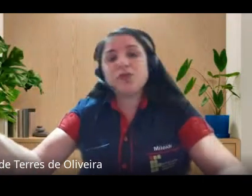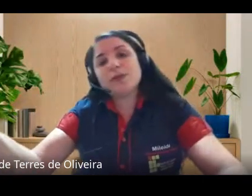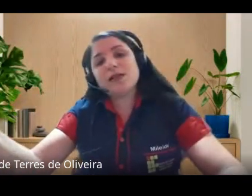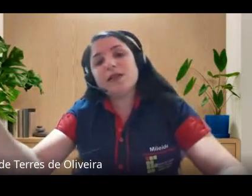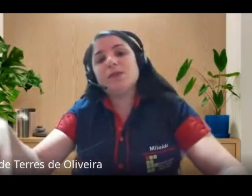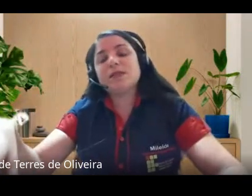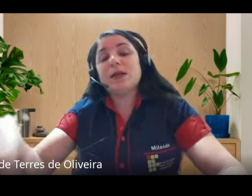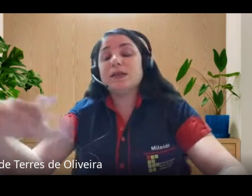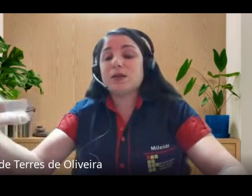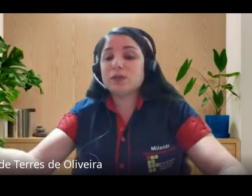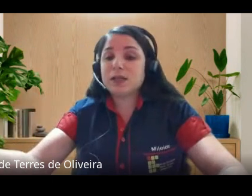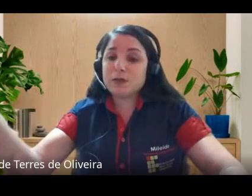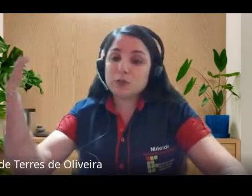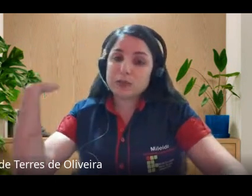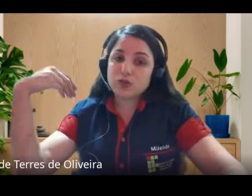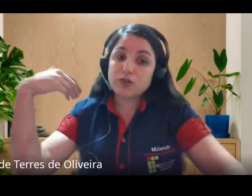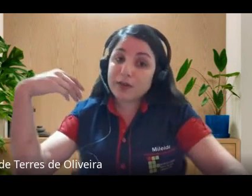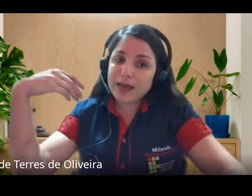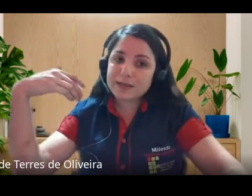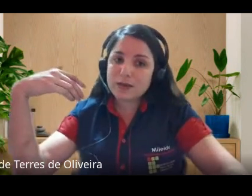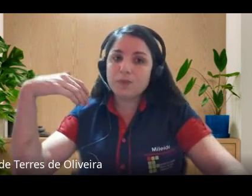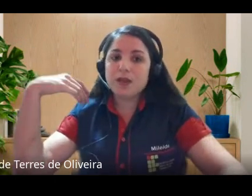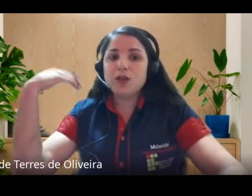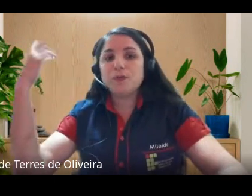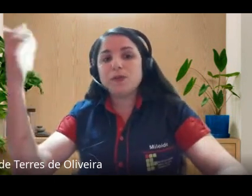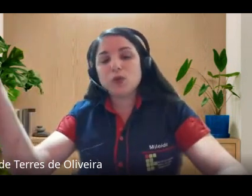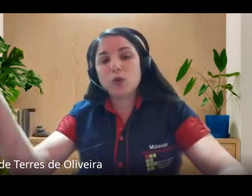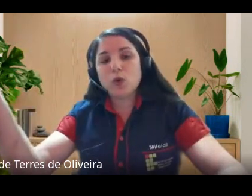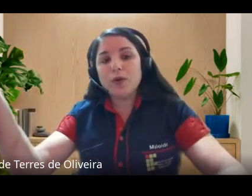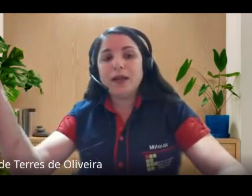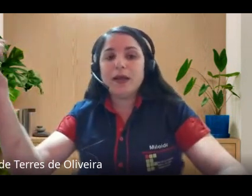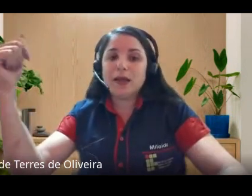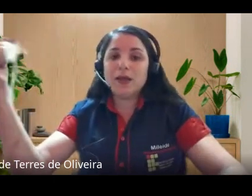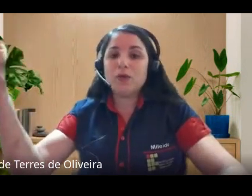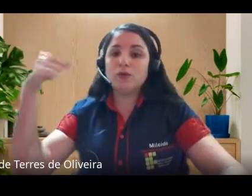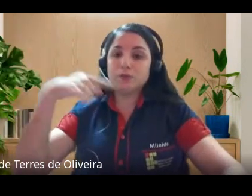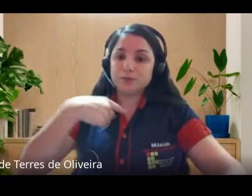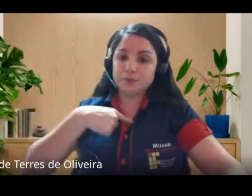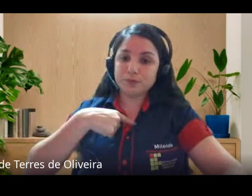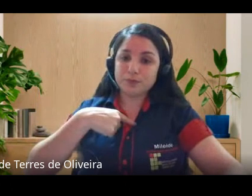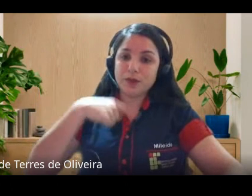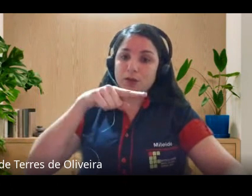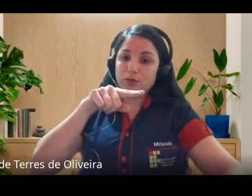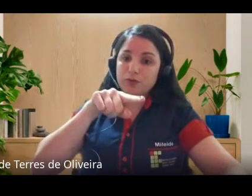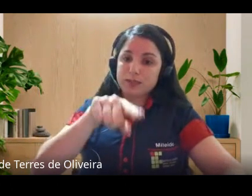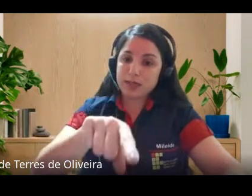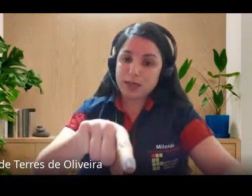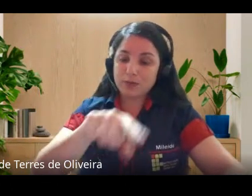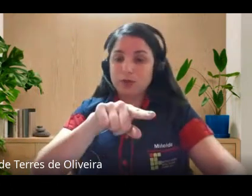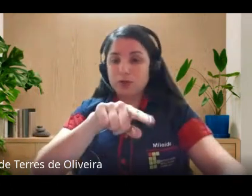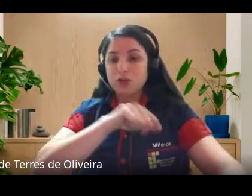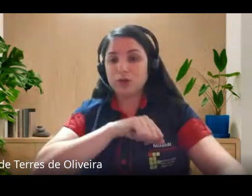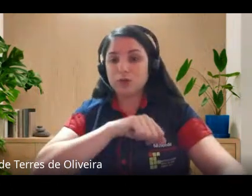de morfemas na Libras, né? Que isso acontece pelos processos de flexão. De pessoa, né? Eu,